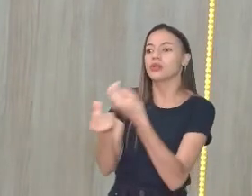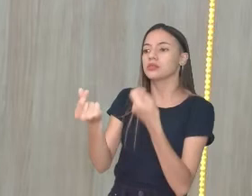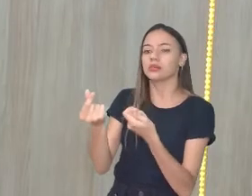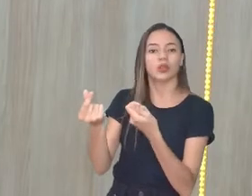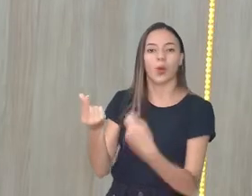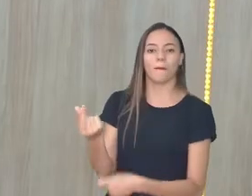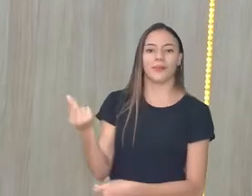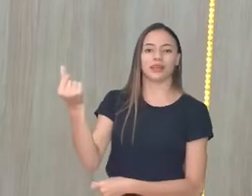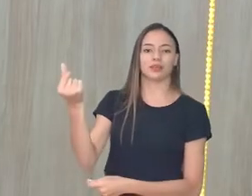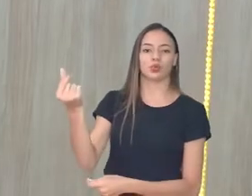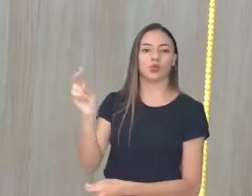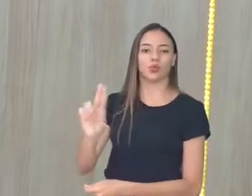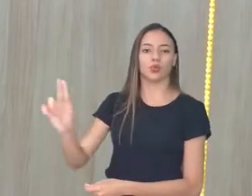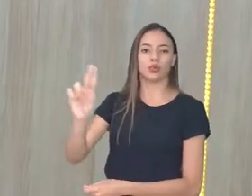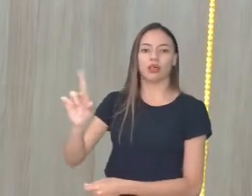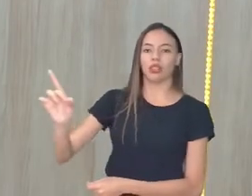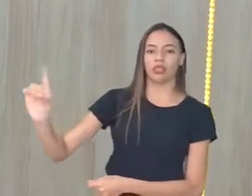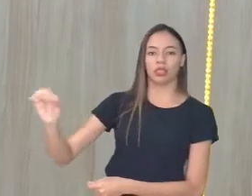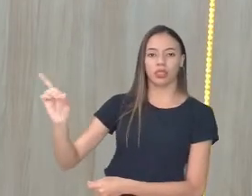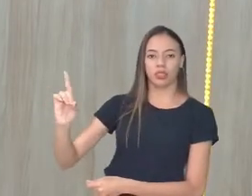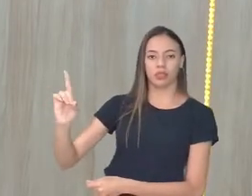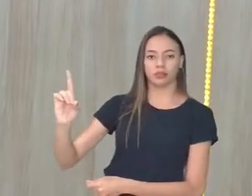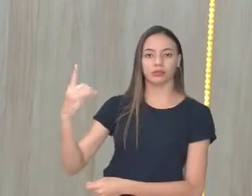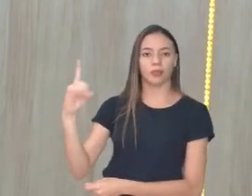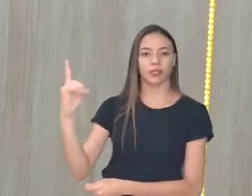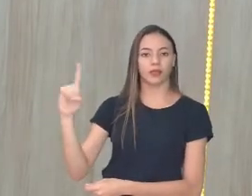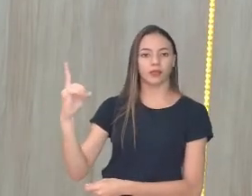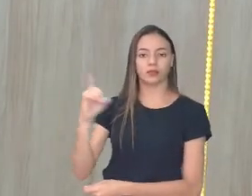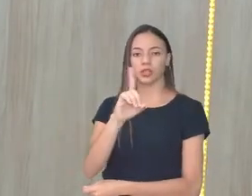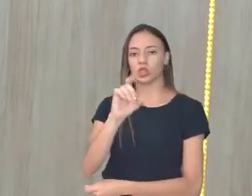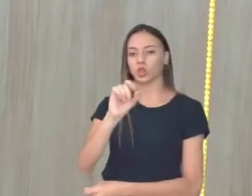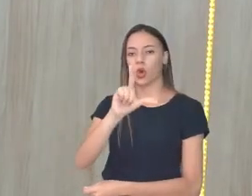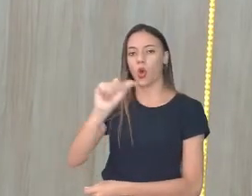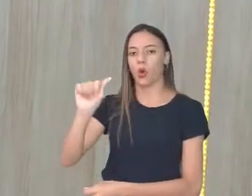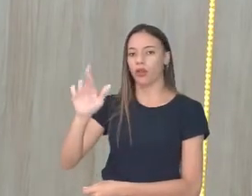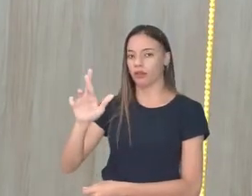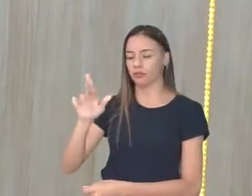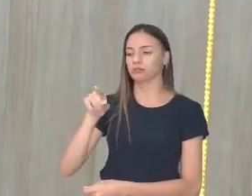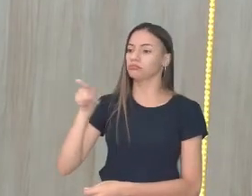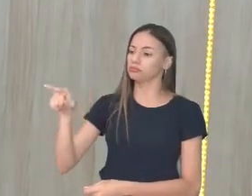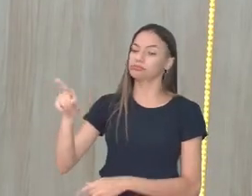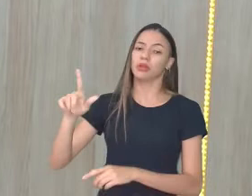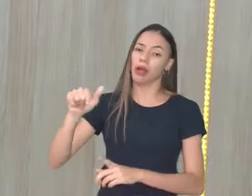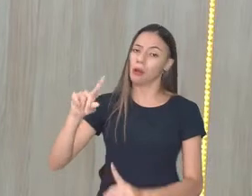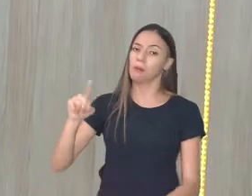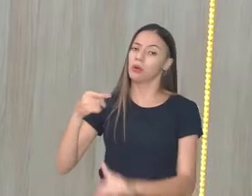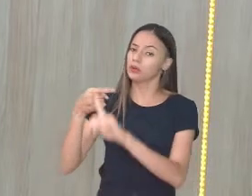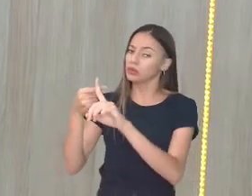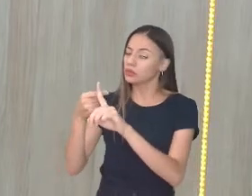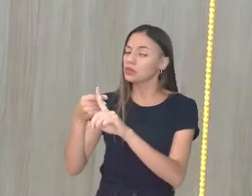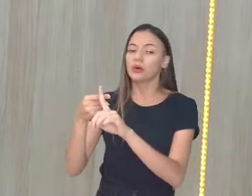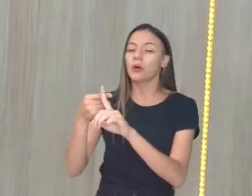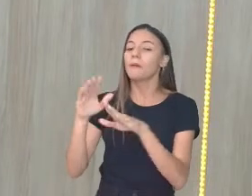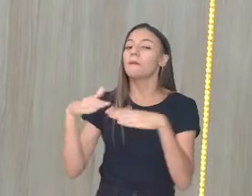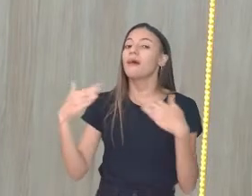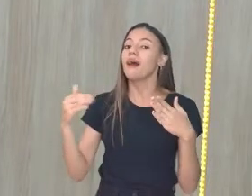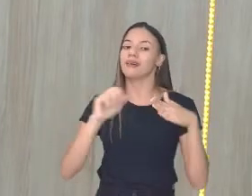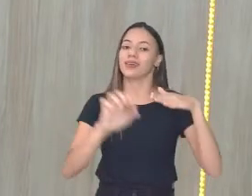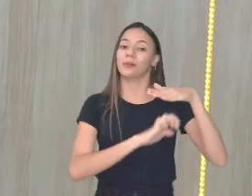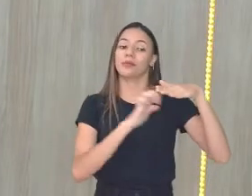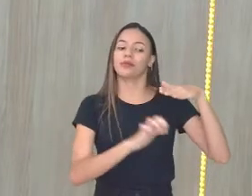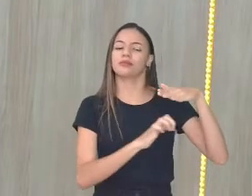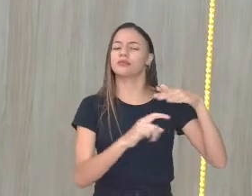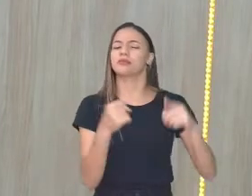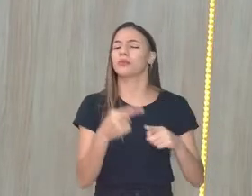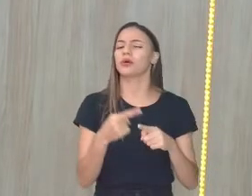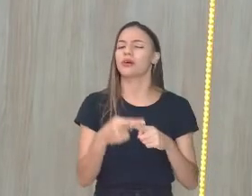dólar. Isso tem o que seria, né, uma vantagem ali para a empresa, no sentido,